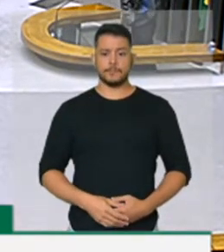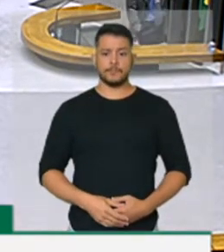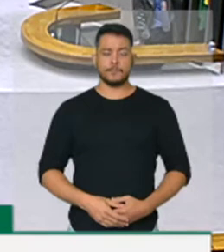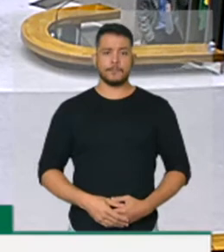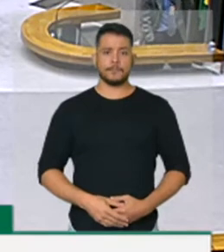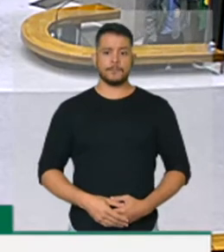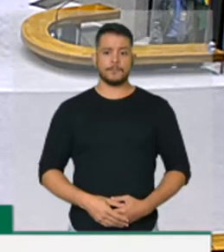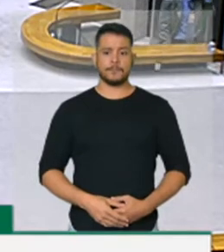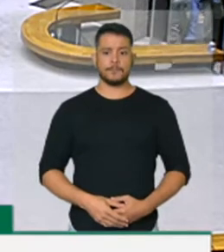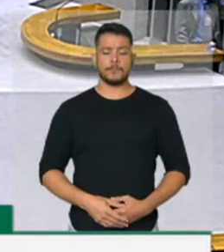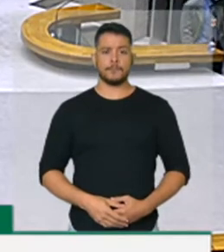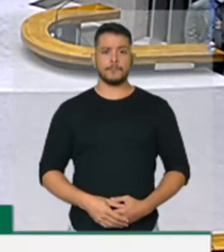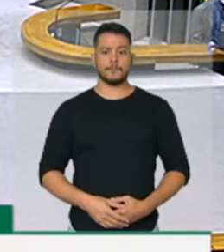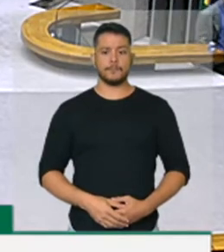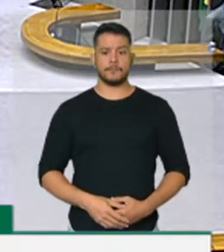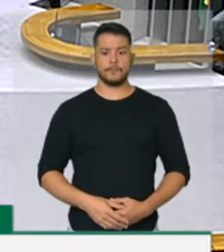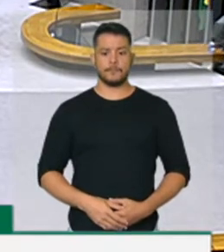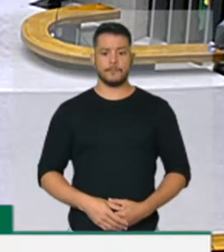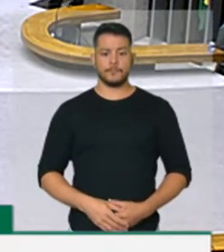Deputado Eli Borges.